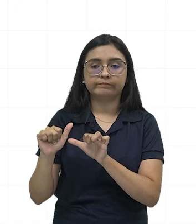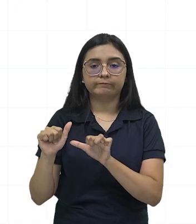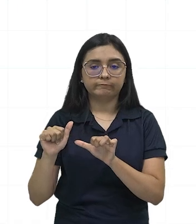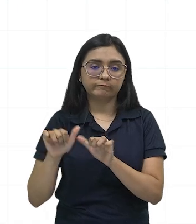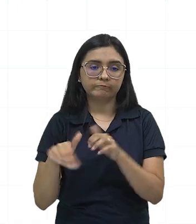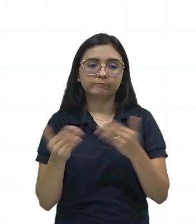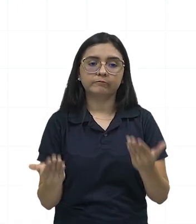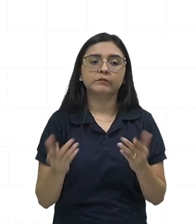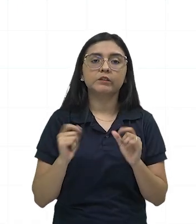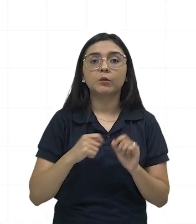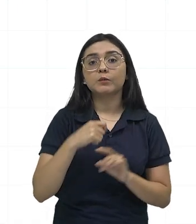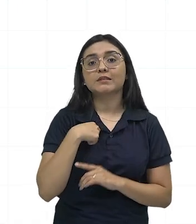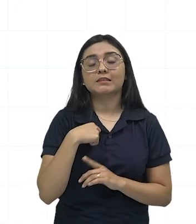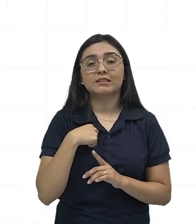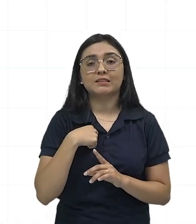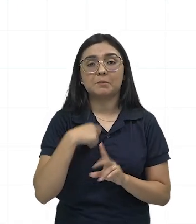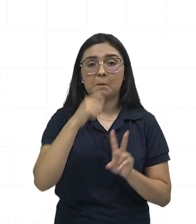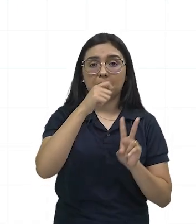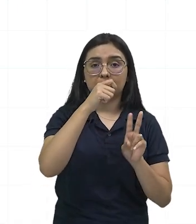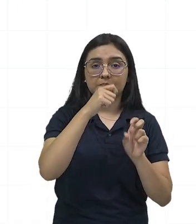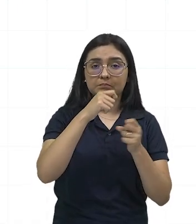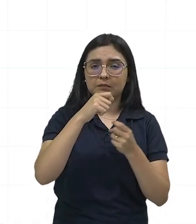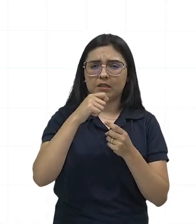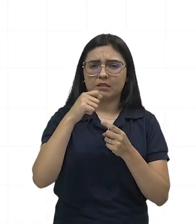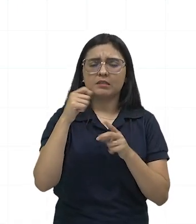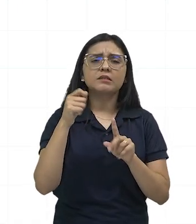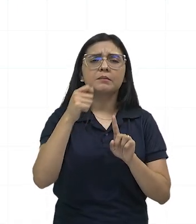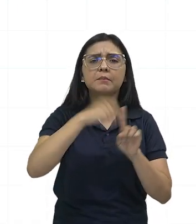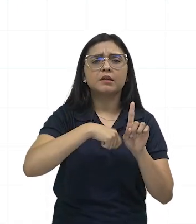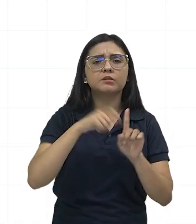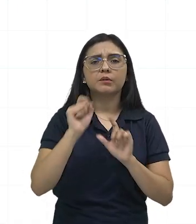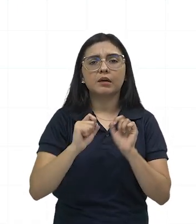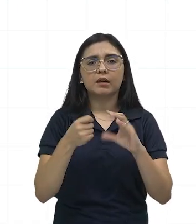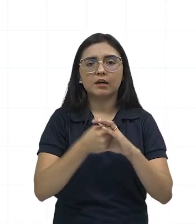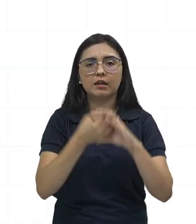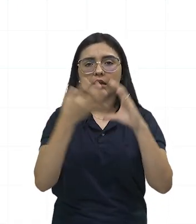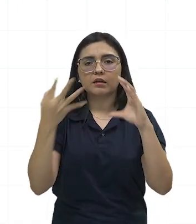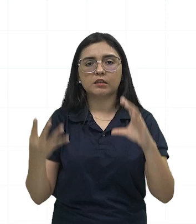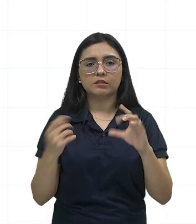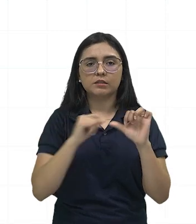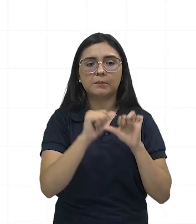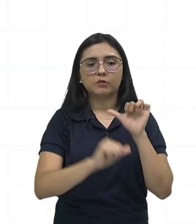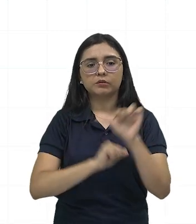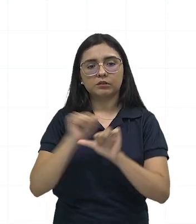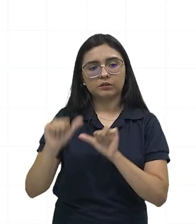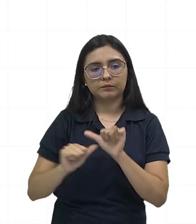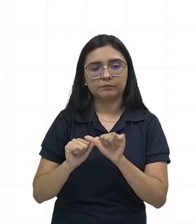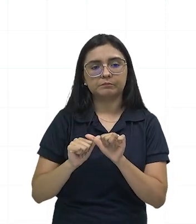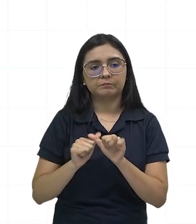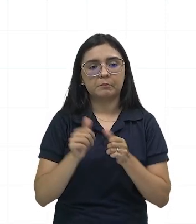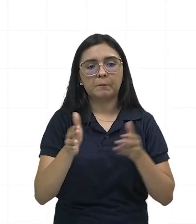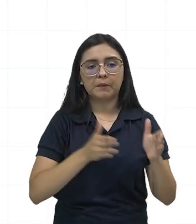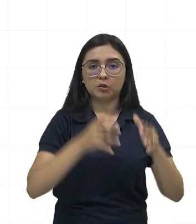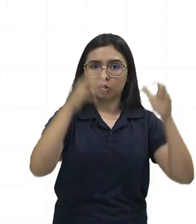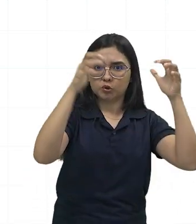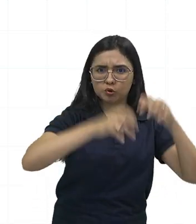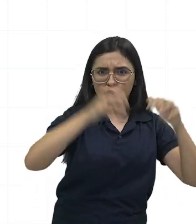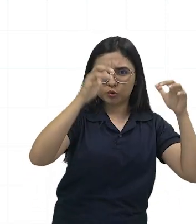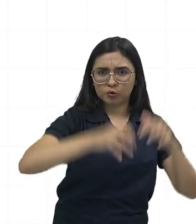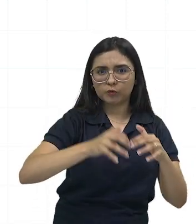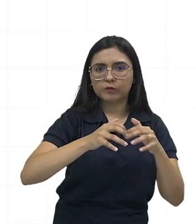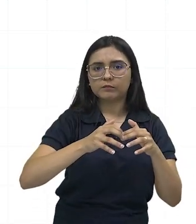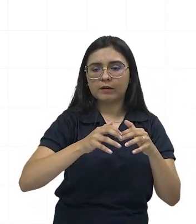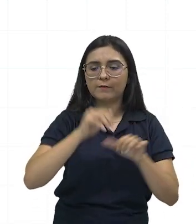Então, esses meses aí, eles são caracterizados pela transição do período que chove mais